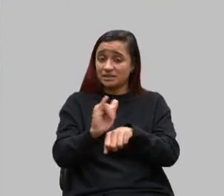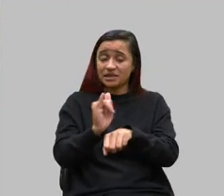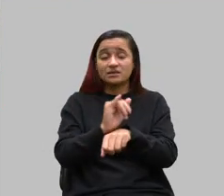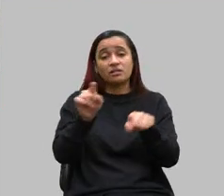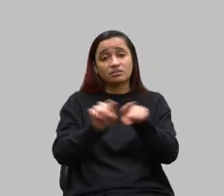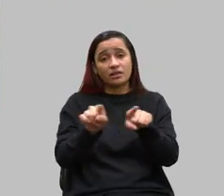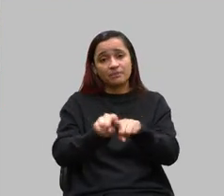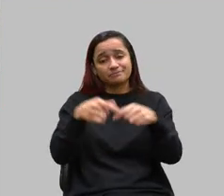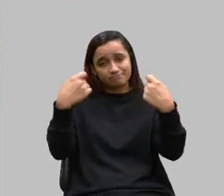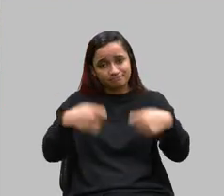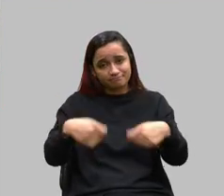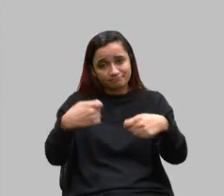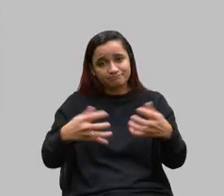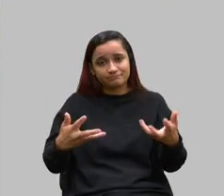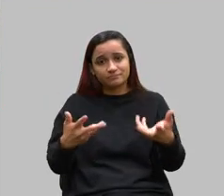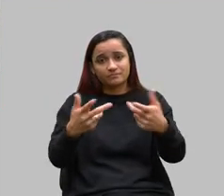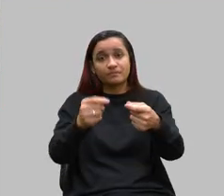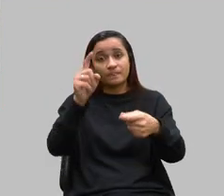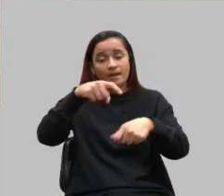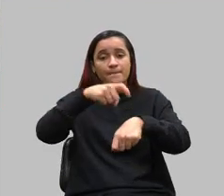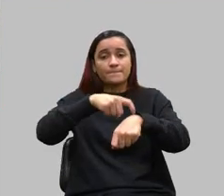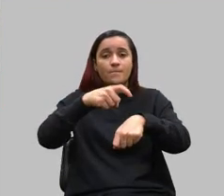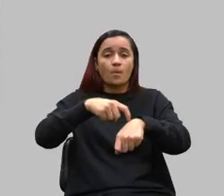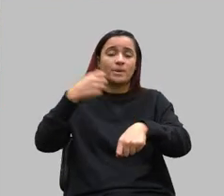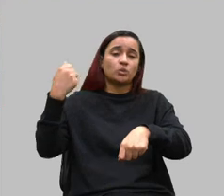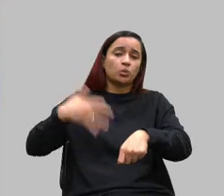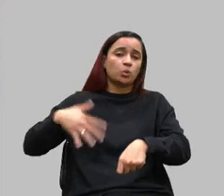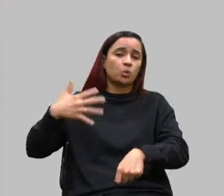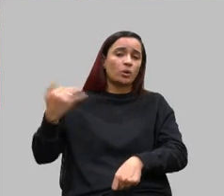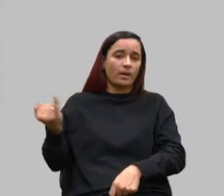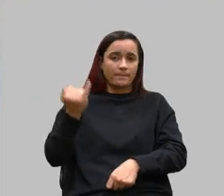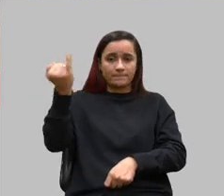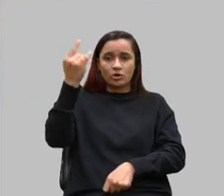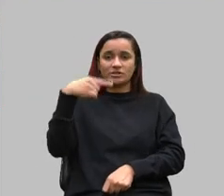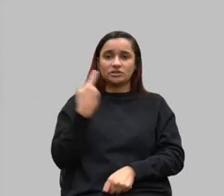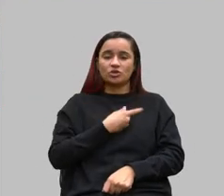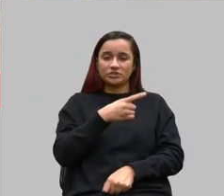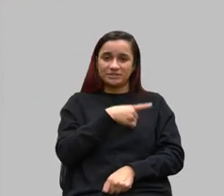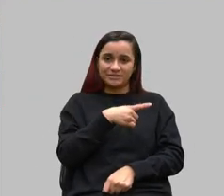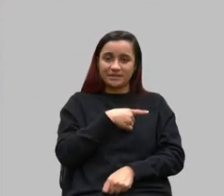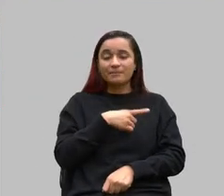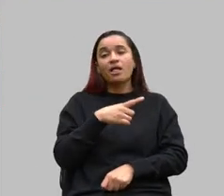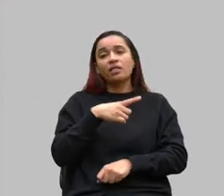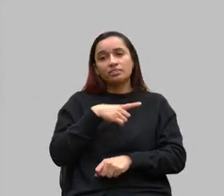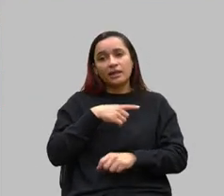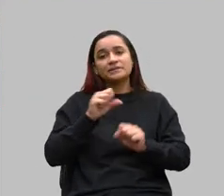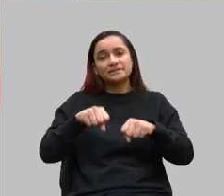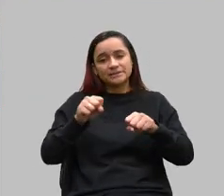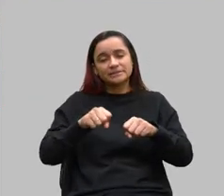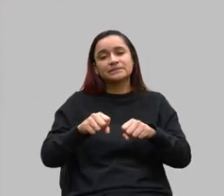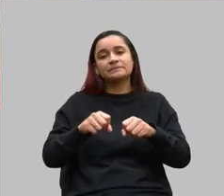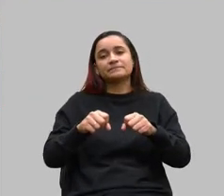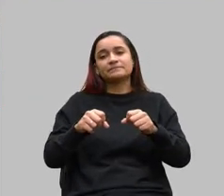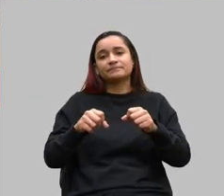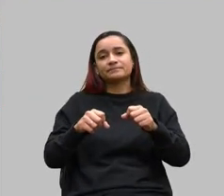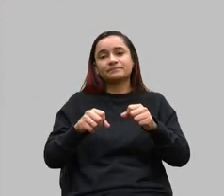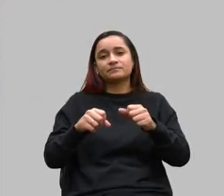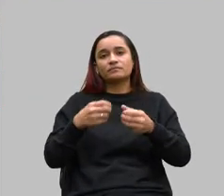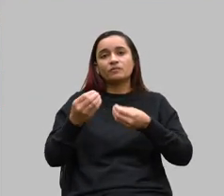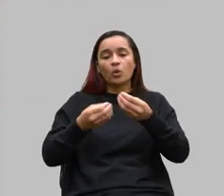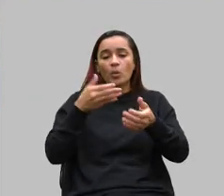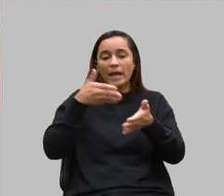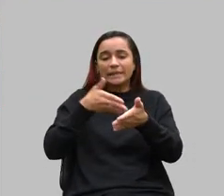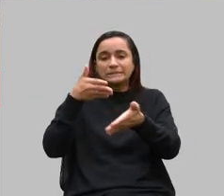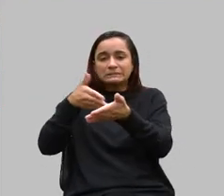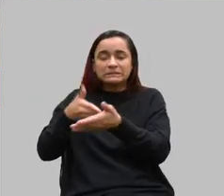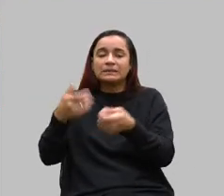desse mecanismo é um momento de ouro que nós temos há um respaldo legal Claro e as resistências tem que ser vencidas E se o Brasil